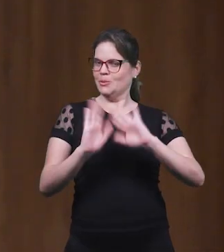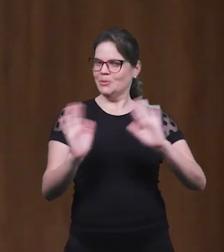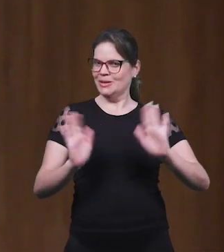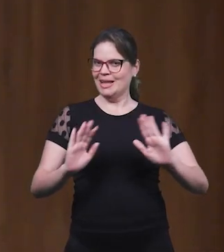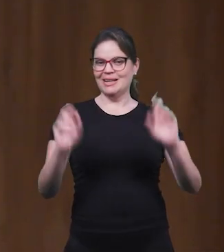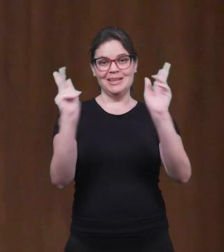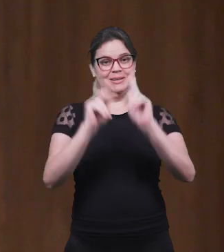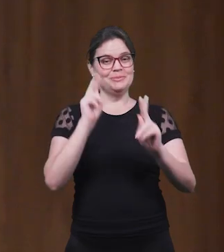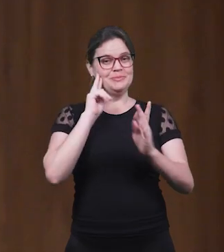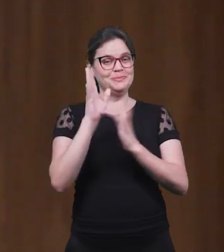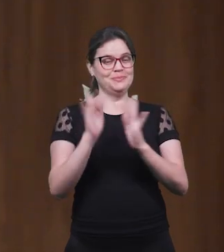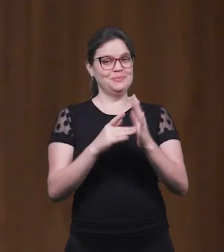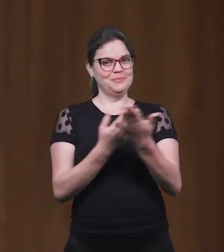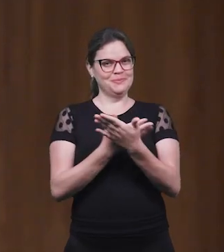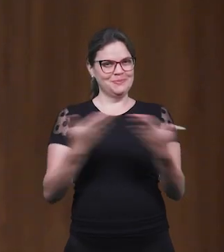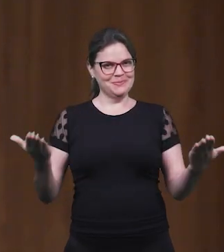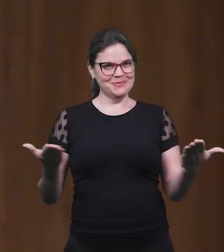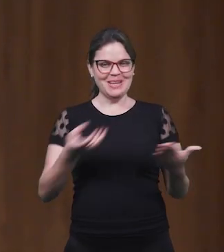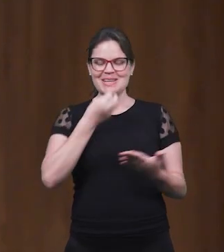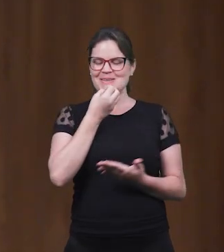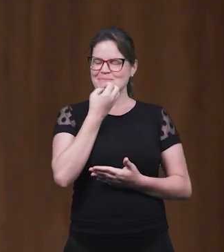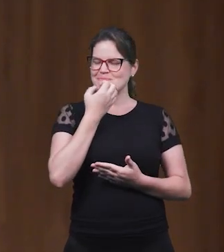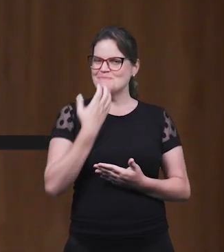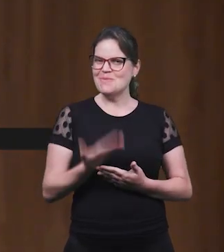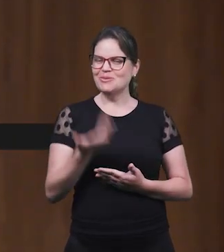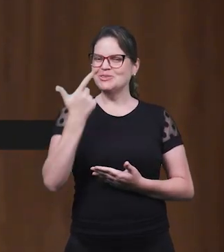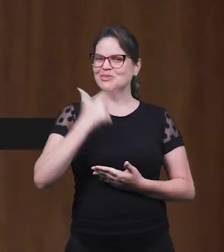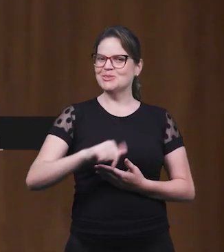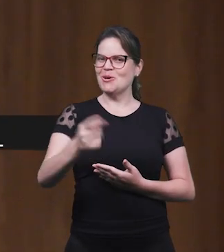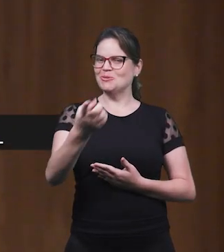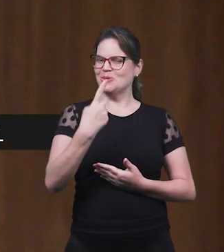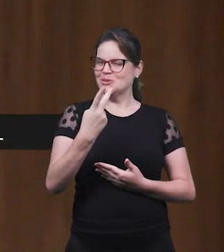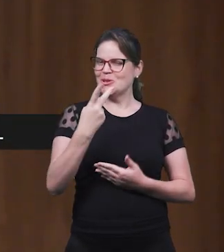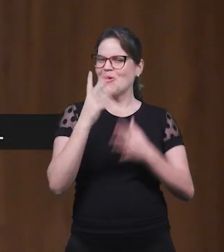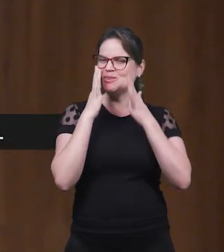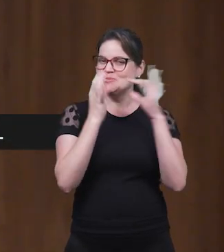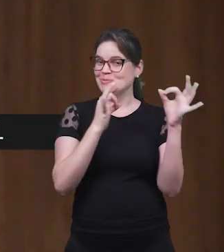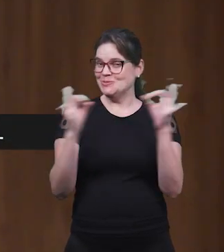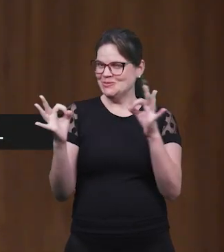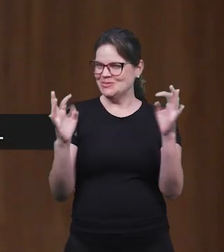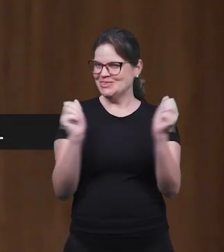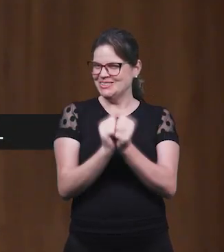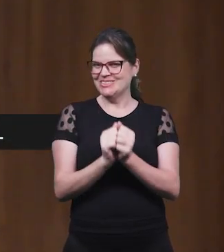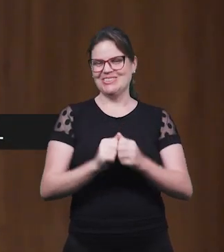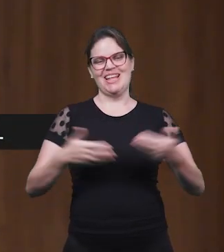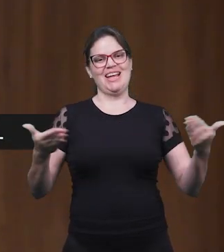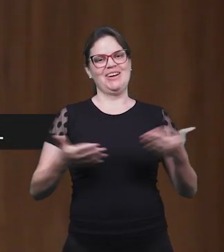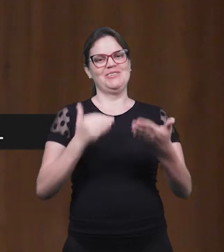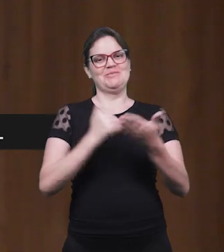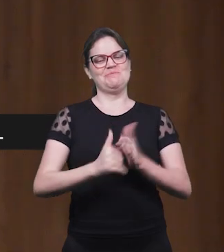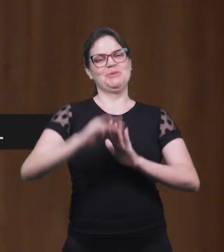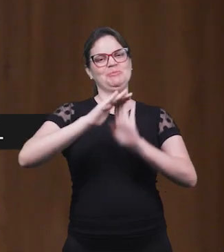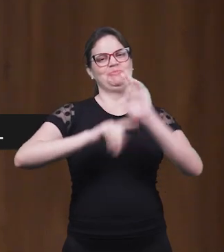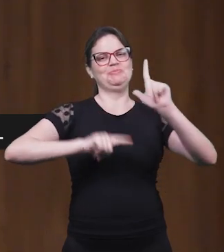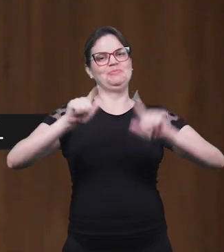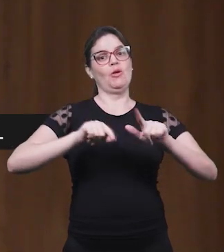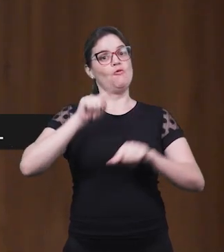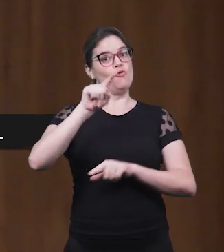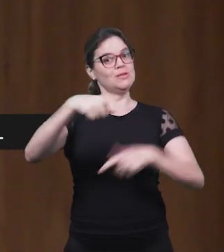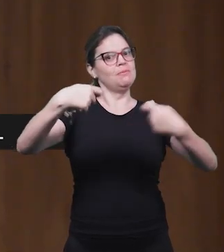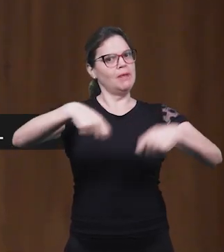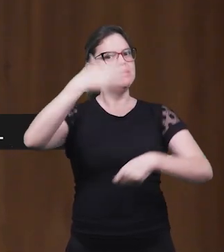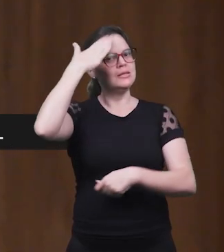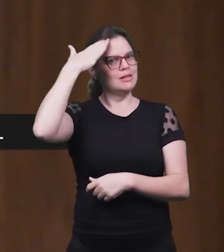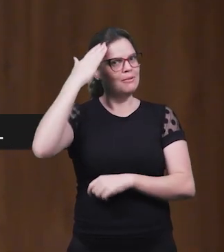Olá, a paz do Senhor, que bom falar com você. Estamos aqui com mais edição do programa Você